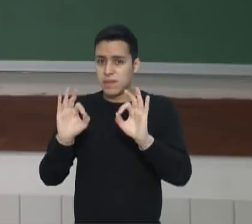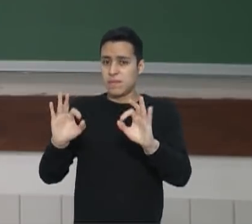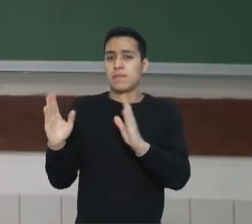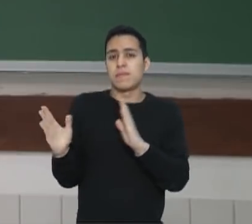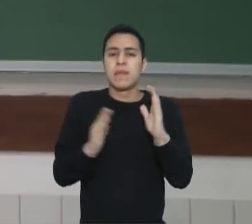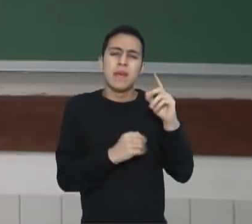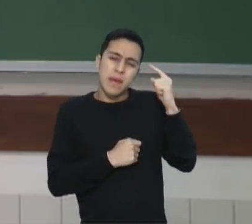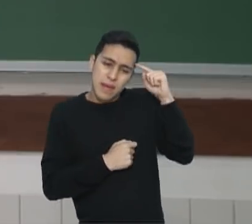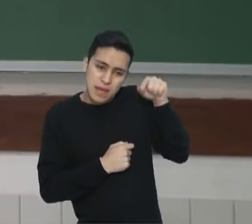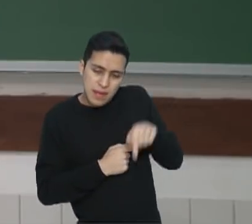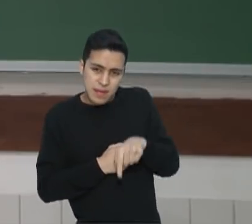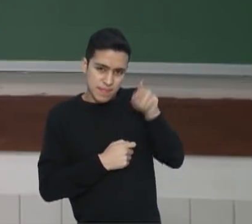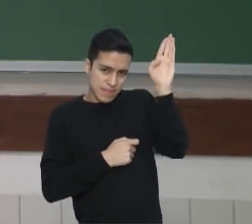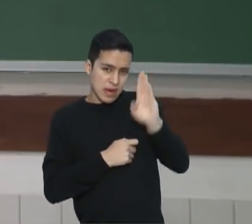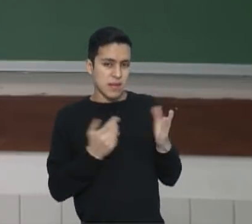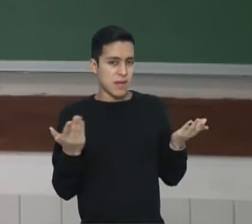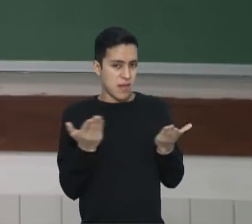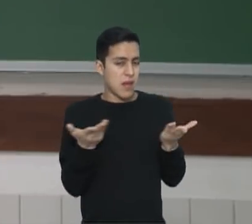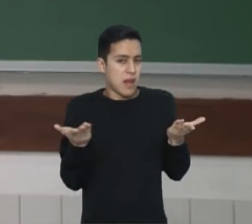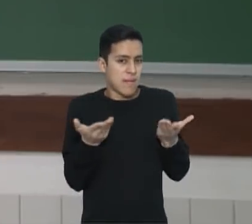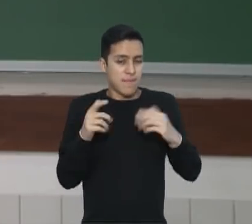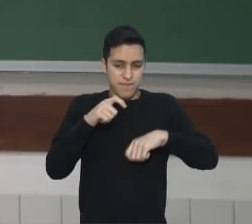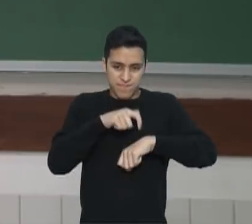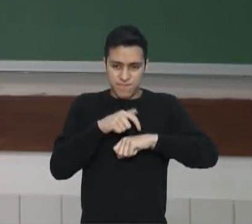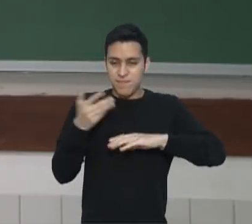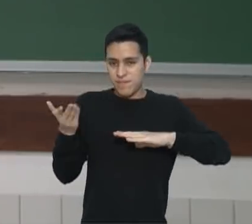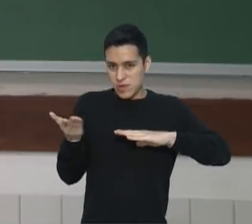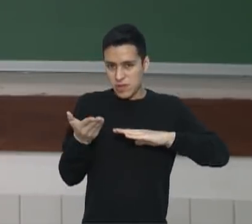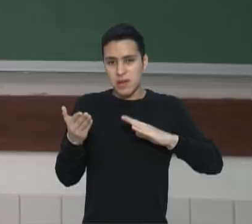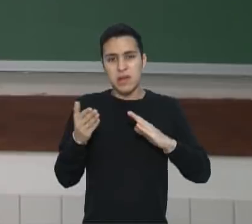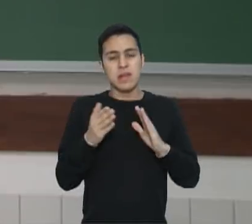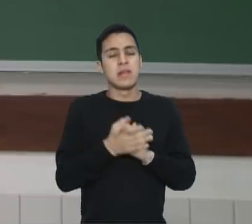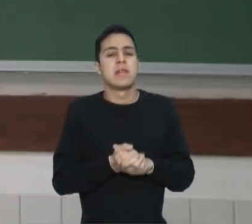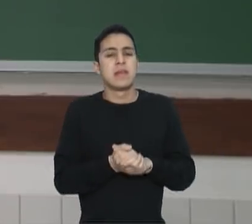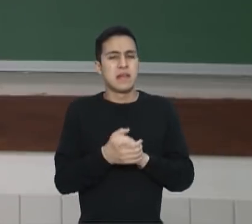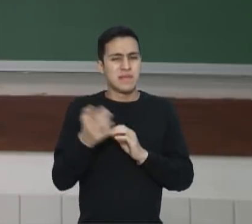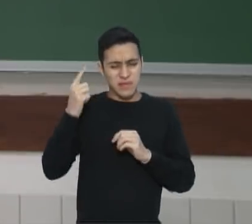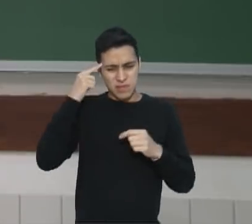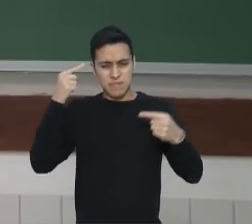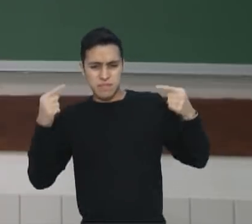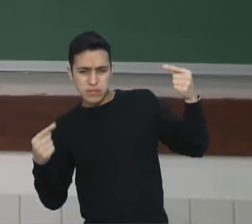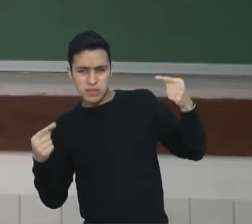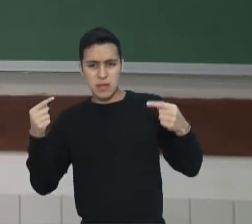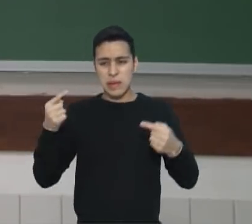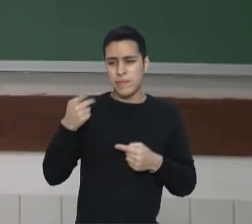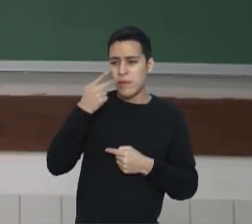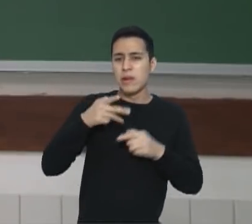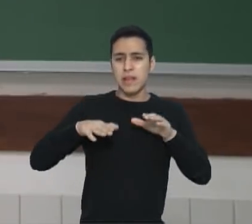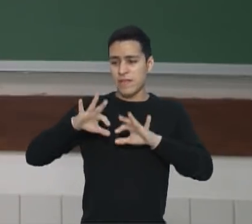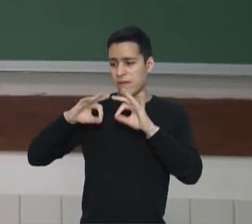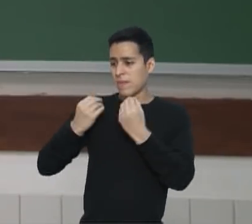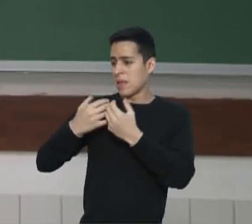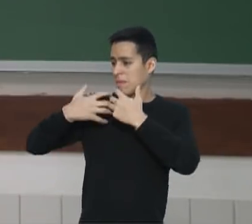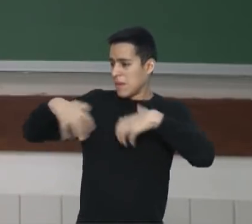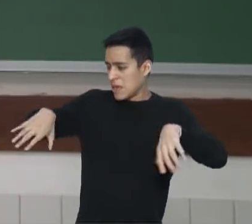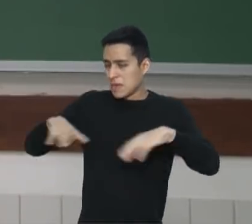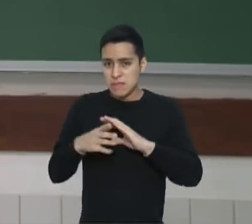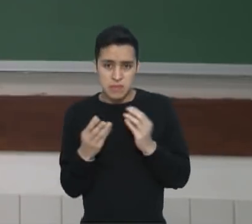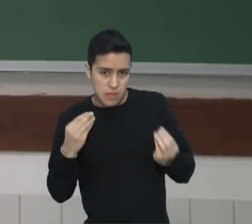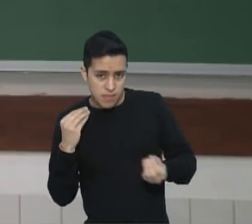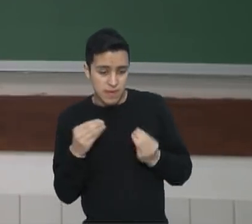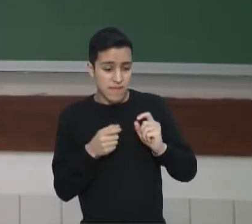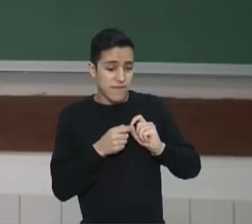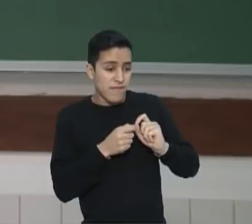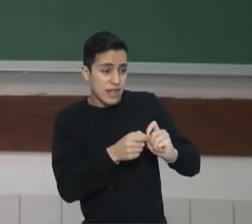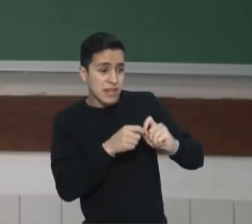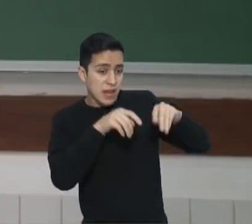estamos aqui em 2020, quando nós falamos em grande polarização política, que dividem até famílias, né? Fazer o bem